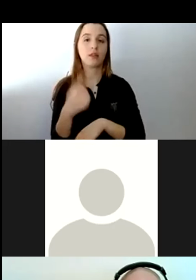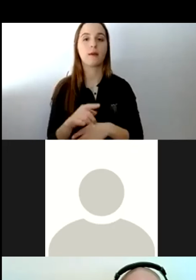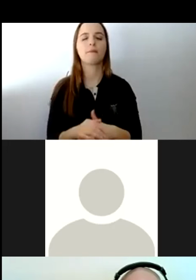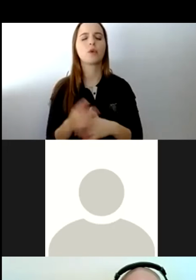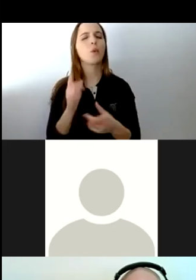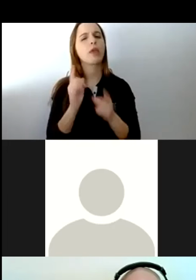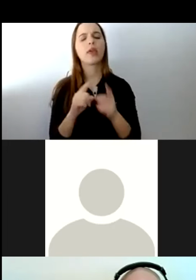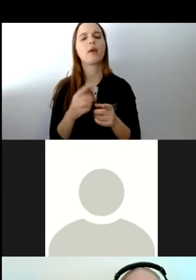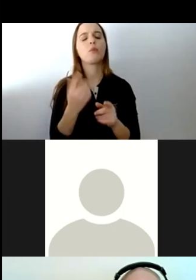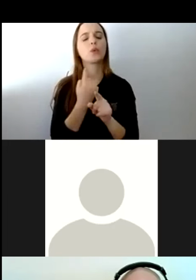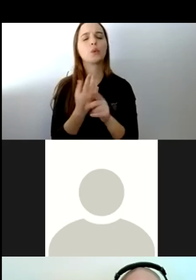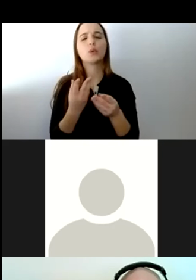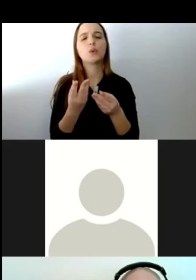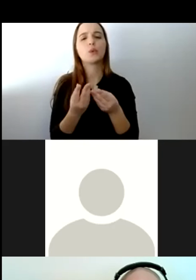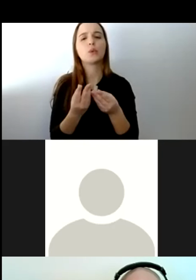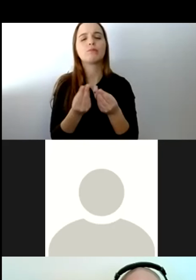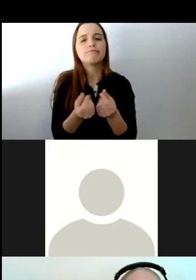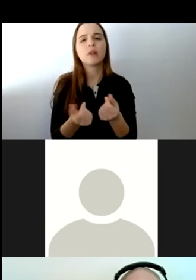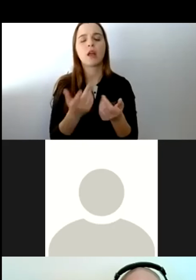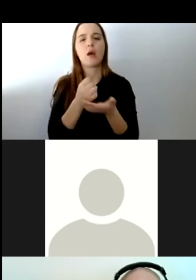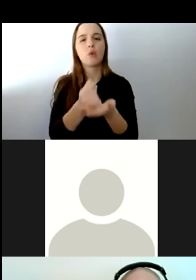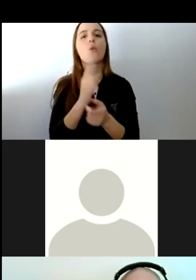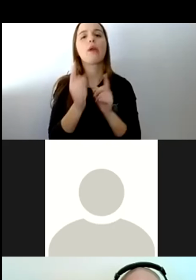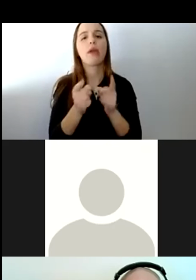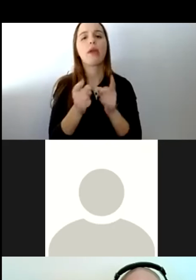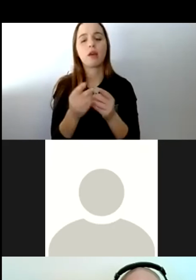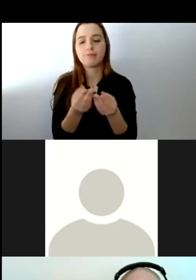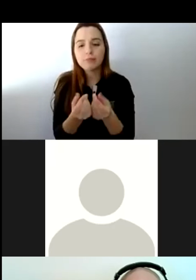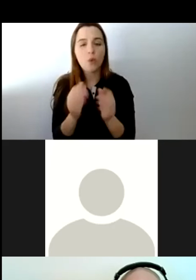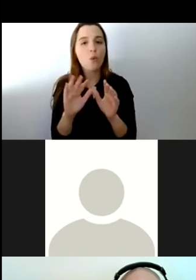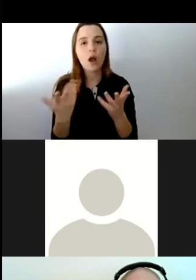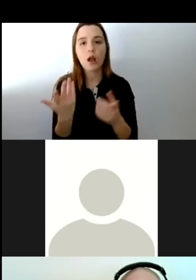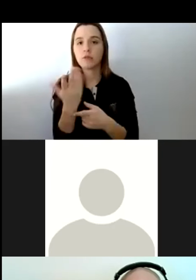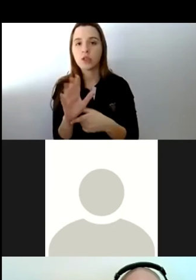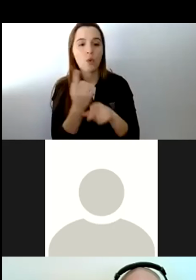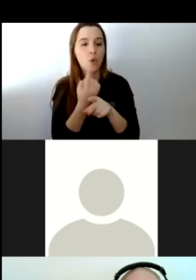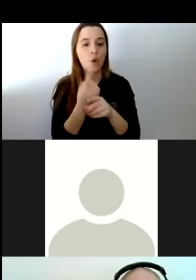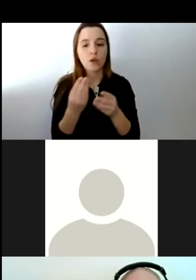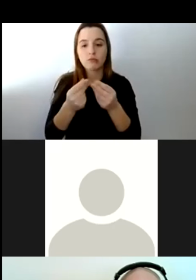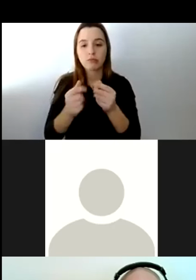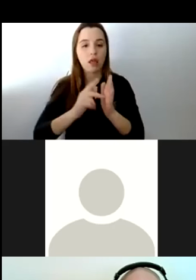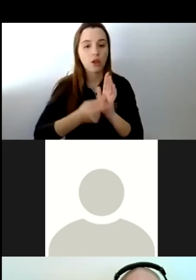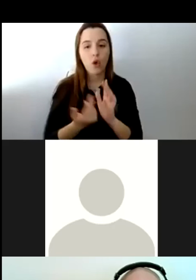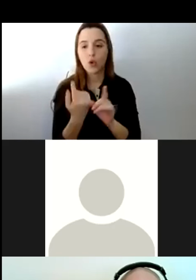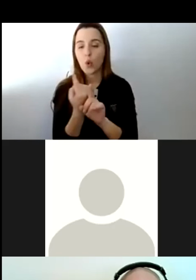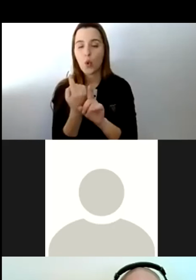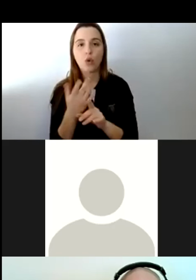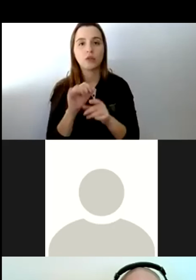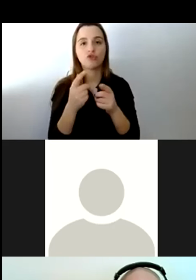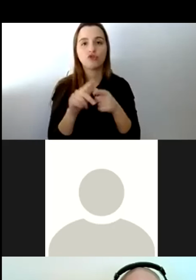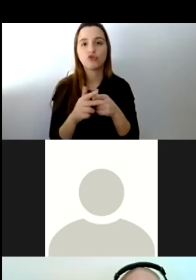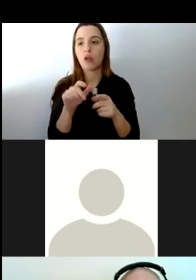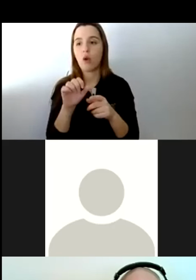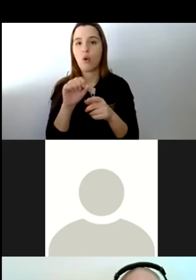apoio? Um produto de apoio é qualquer produto, incluindo dispositivos, equipamentos, instrumentos, tecnologia e